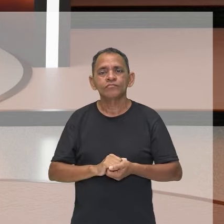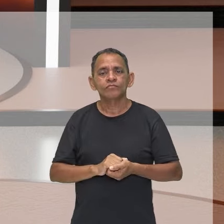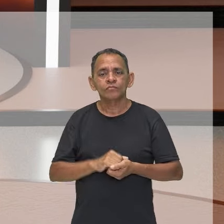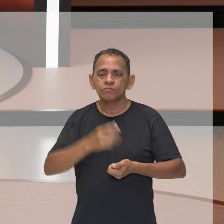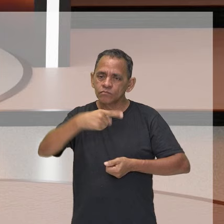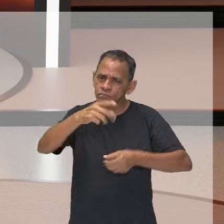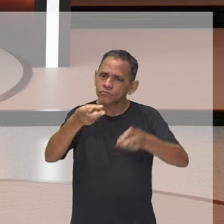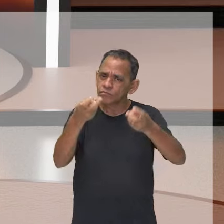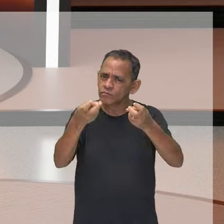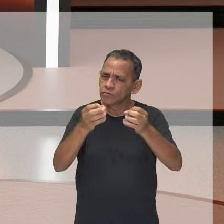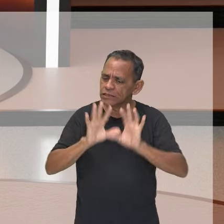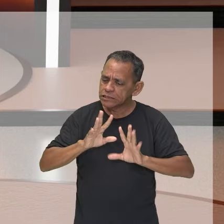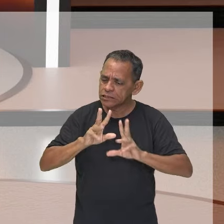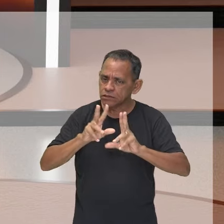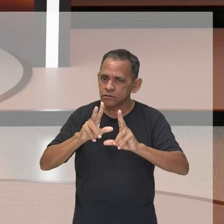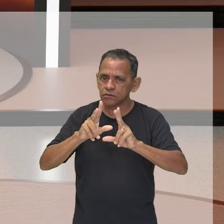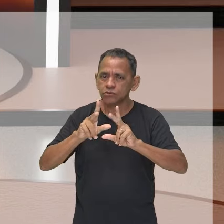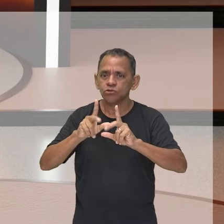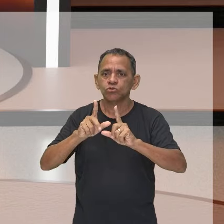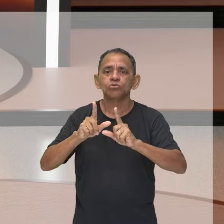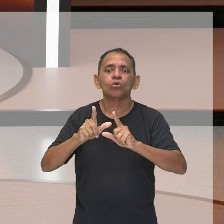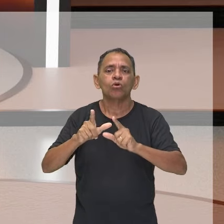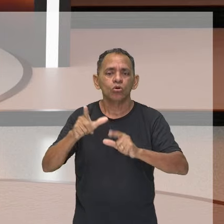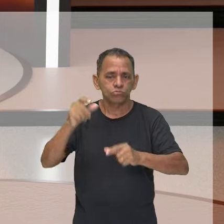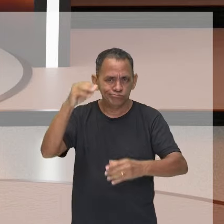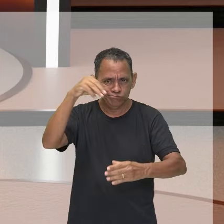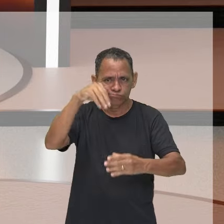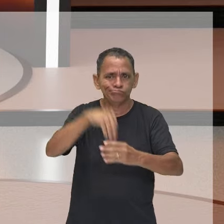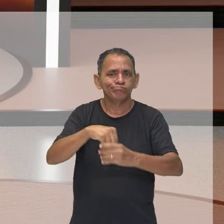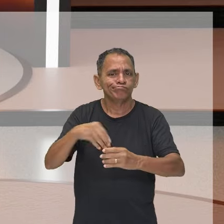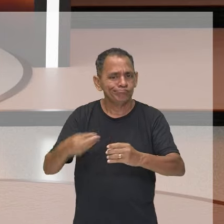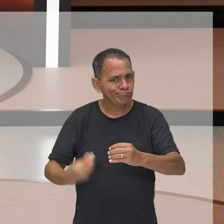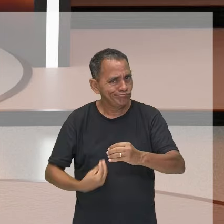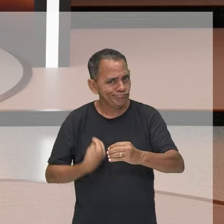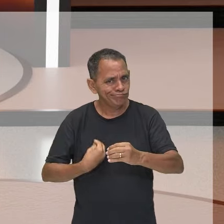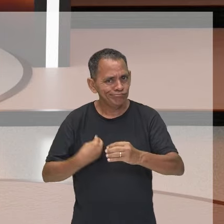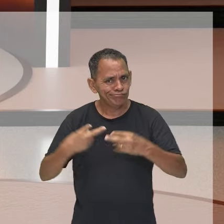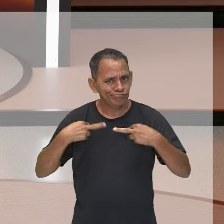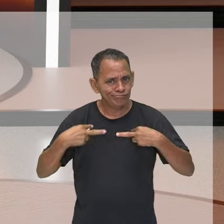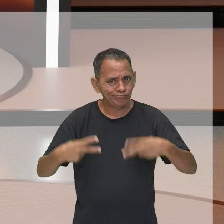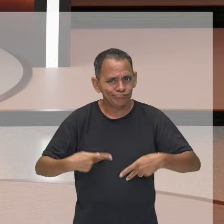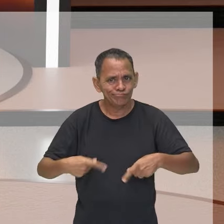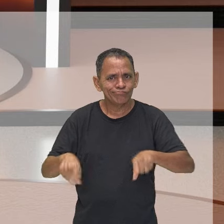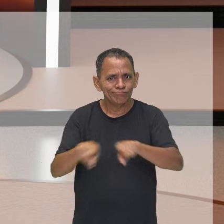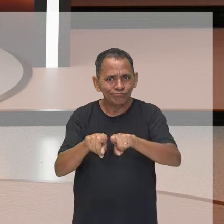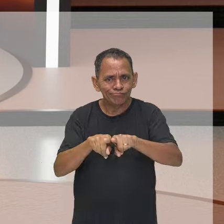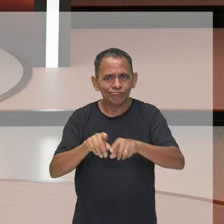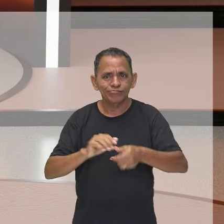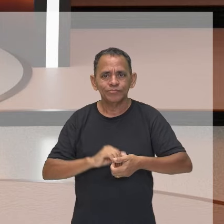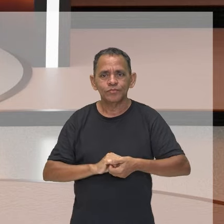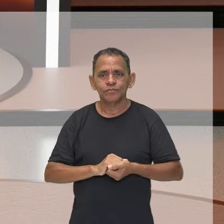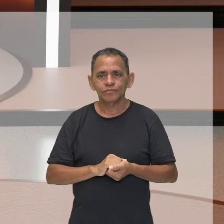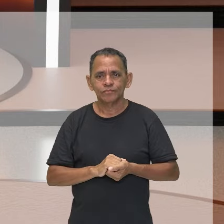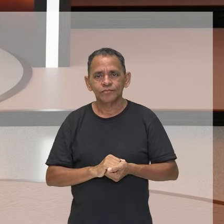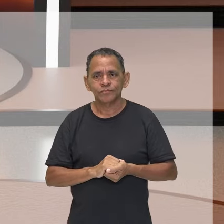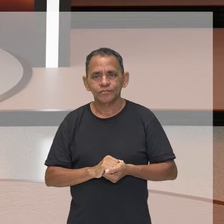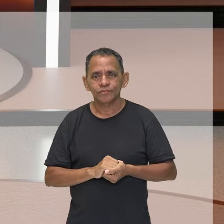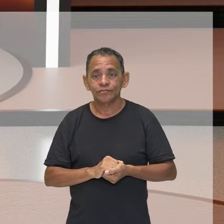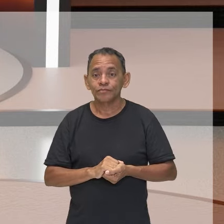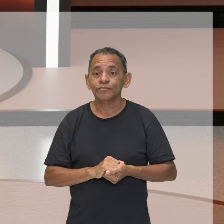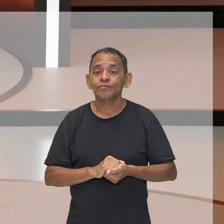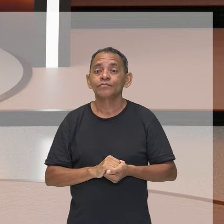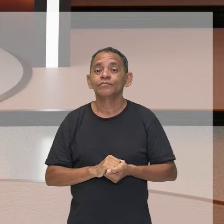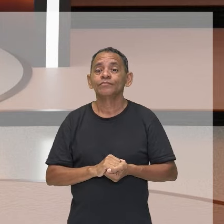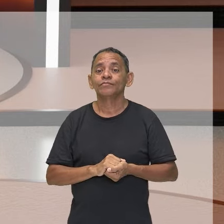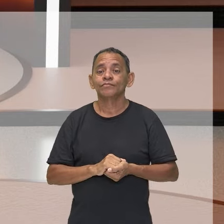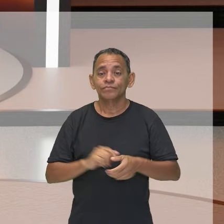que todos eles fazem parte da nossa vida, fazem parte da nossa existência e que nós temos um